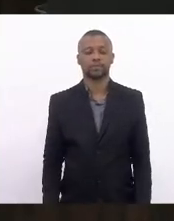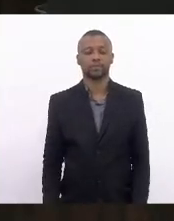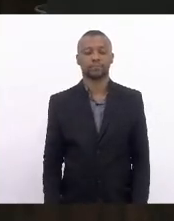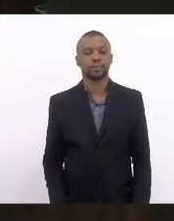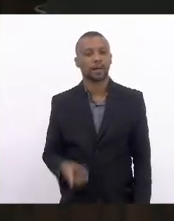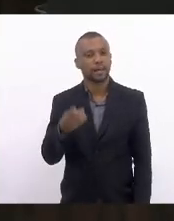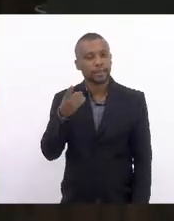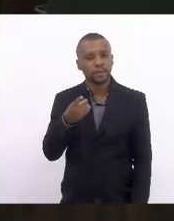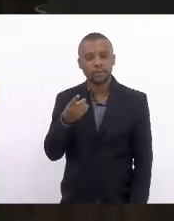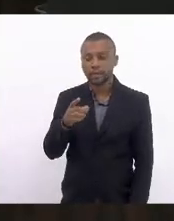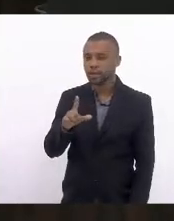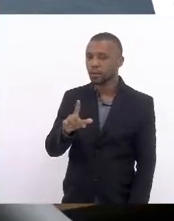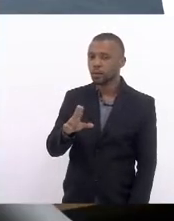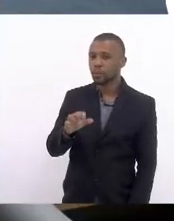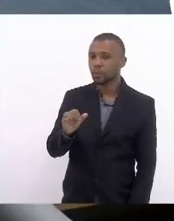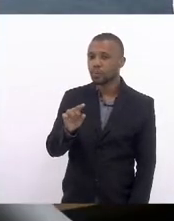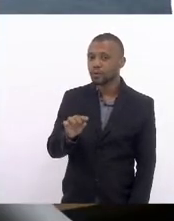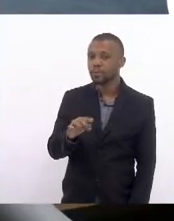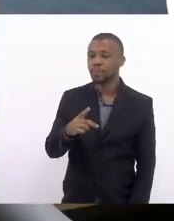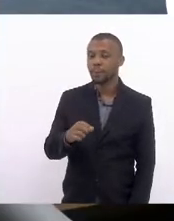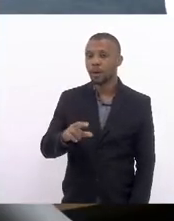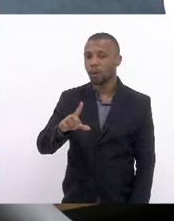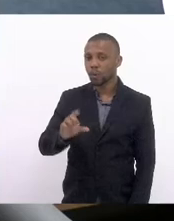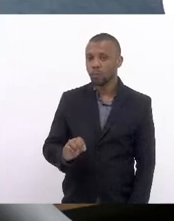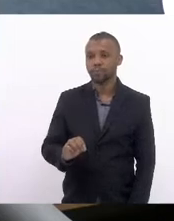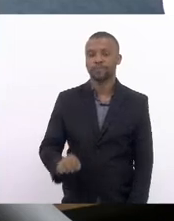Deputado Luiz Paulo.